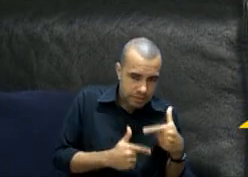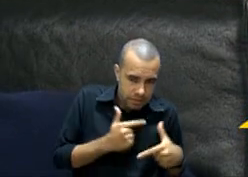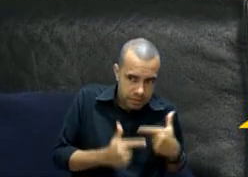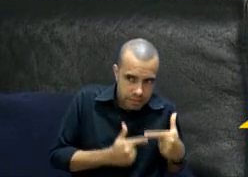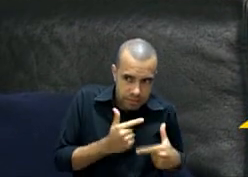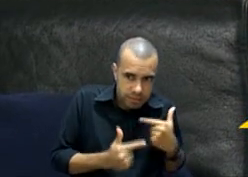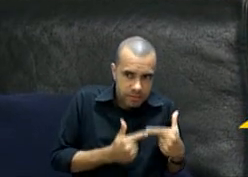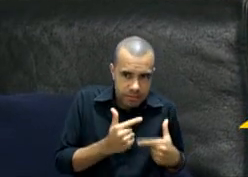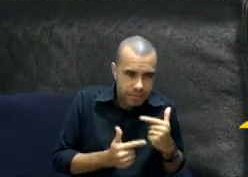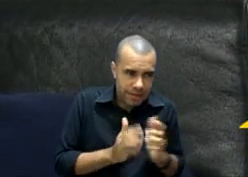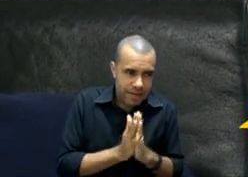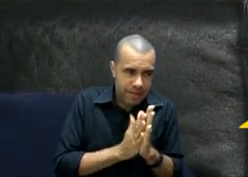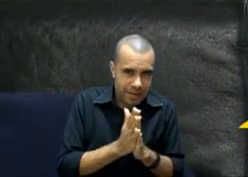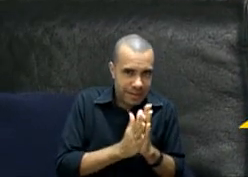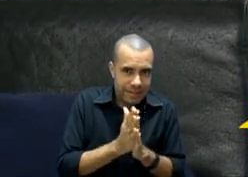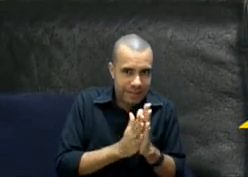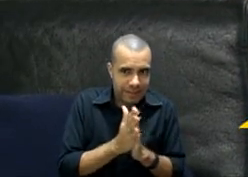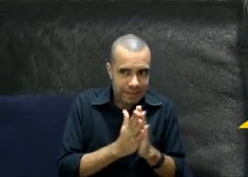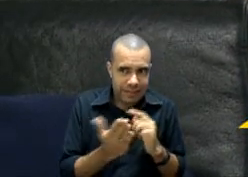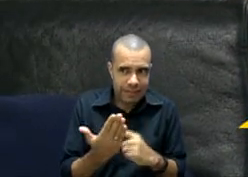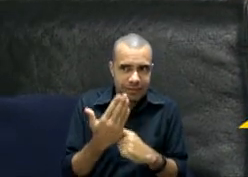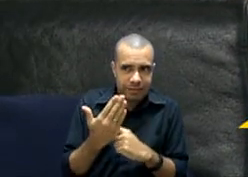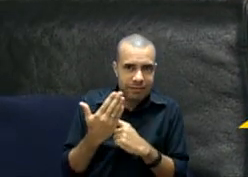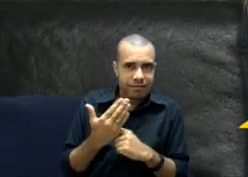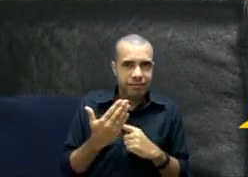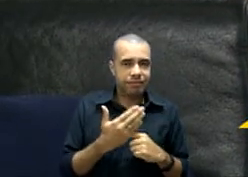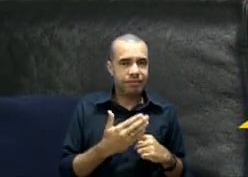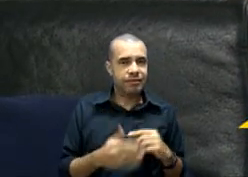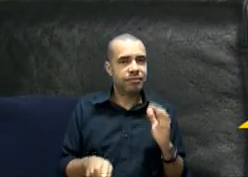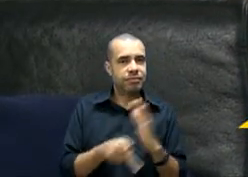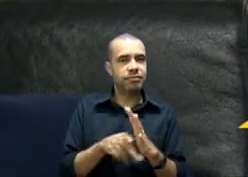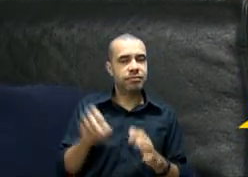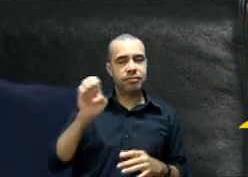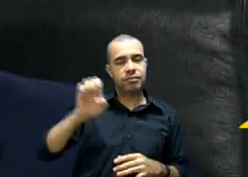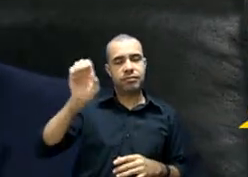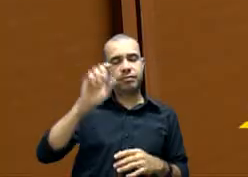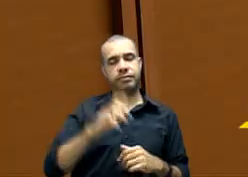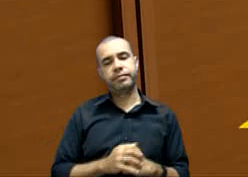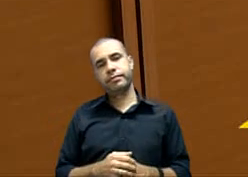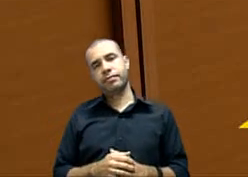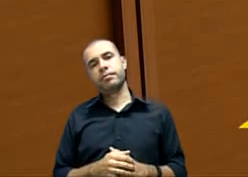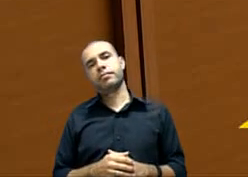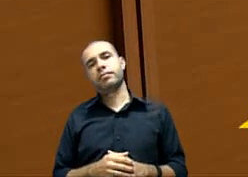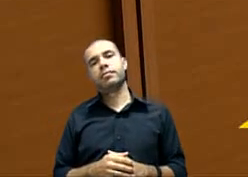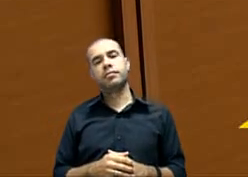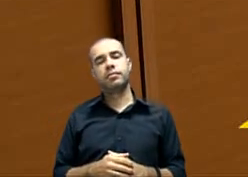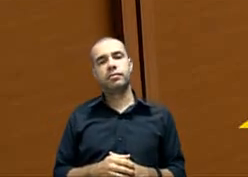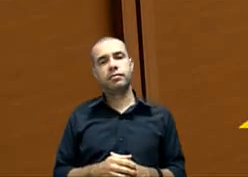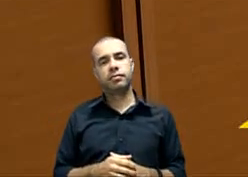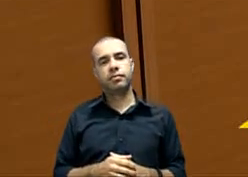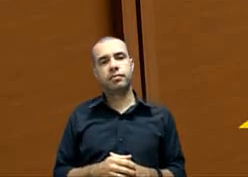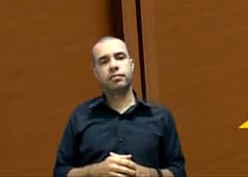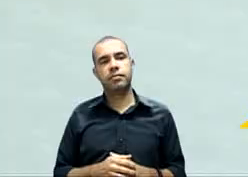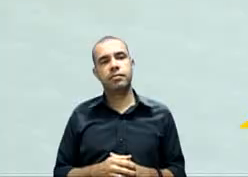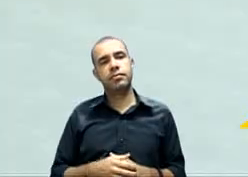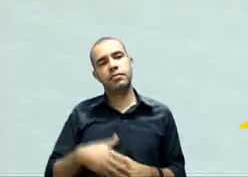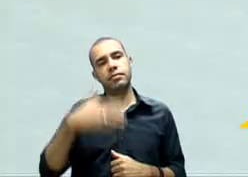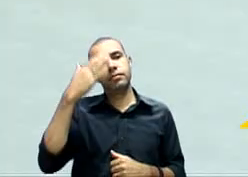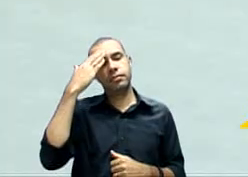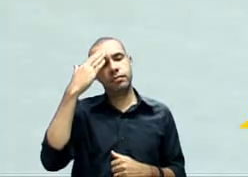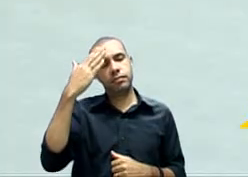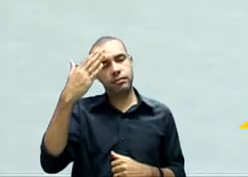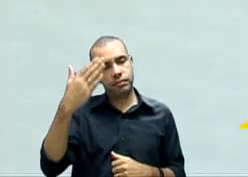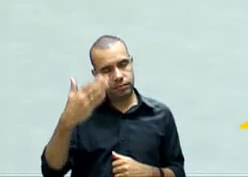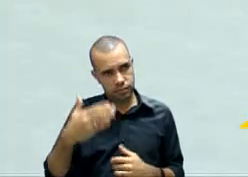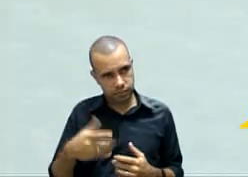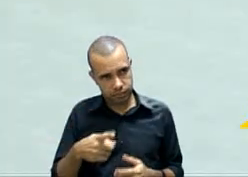se beneficiando dos instrumentos do Estado. Passou. Eu agradeço, pastor